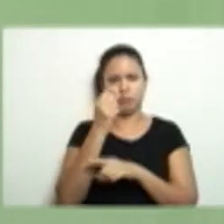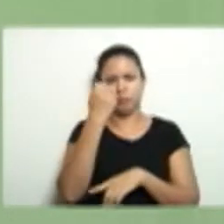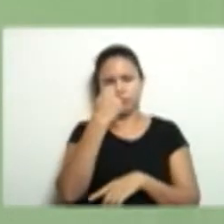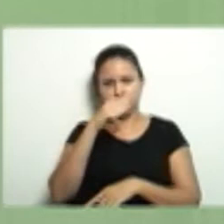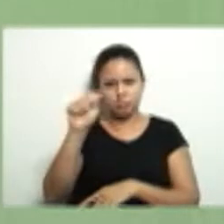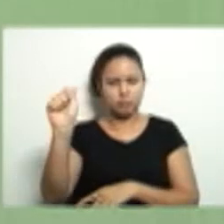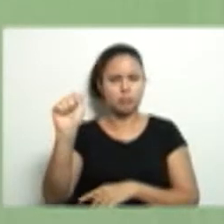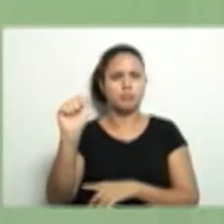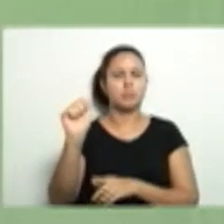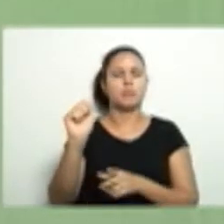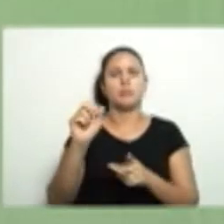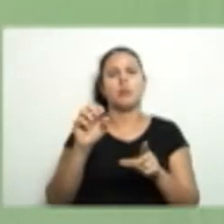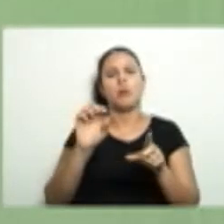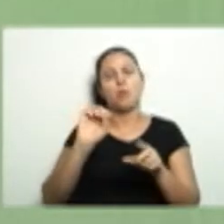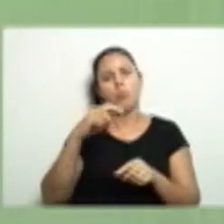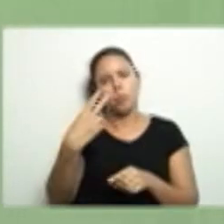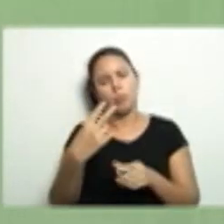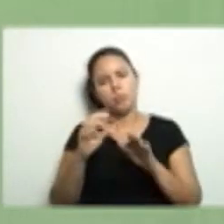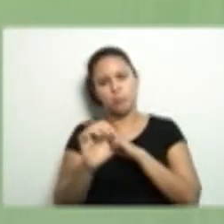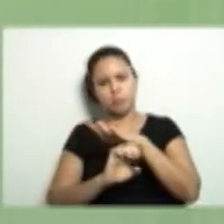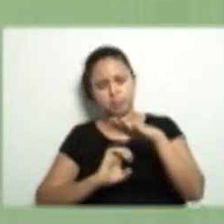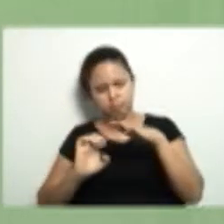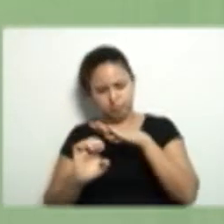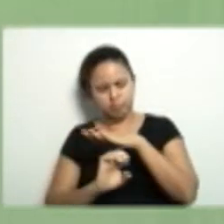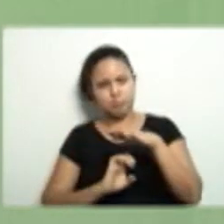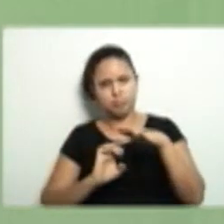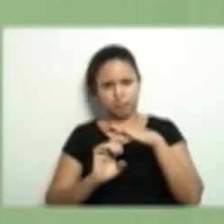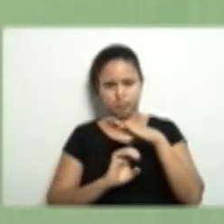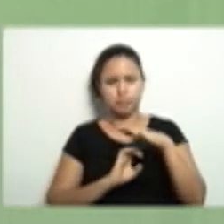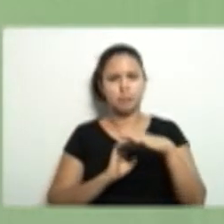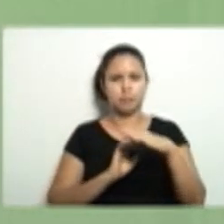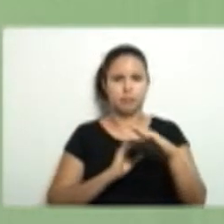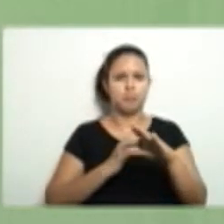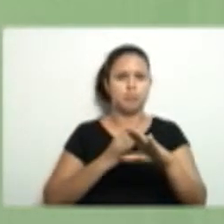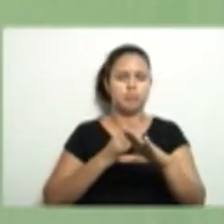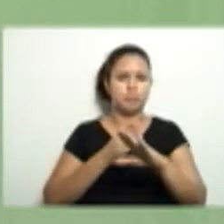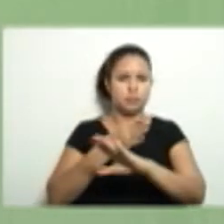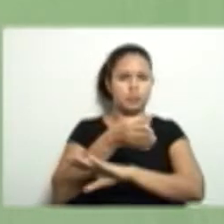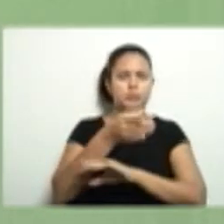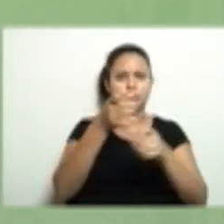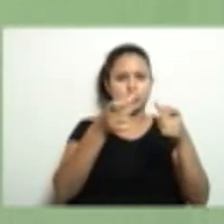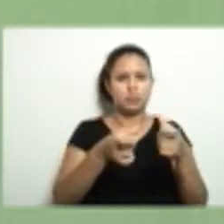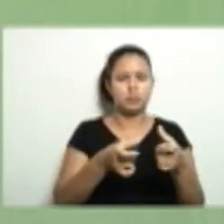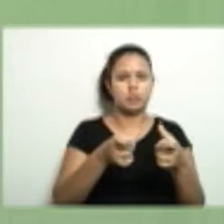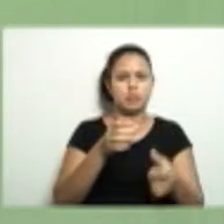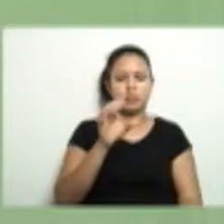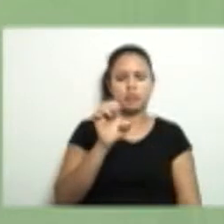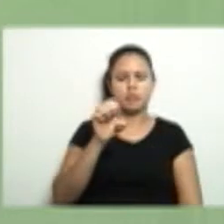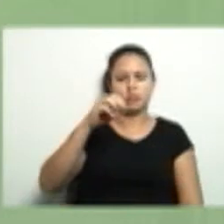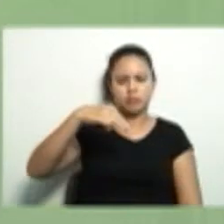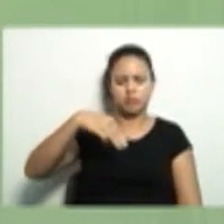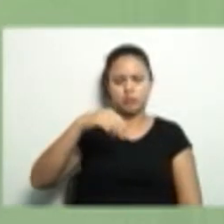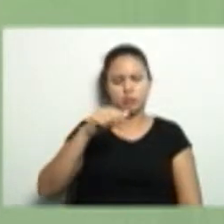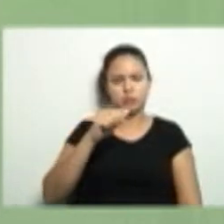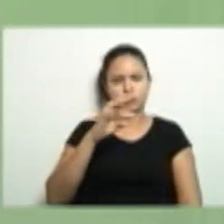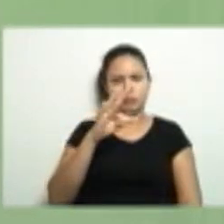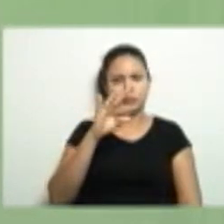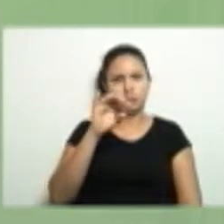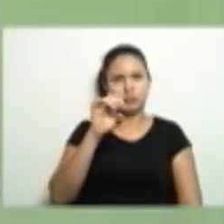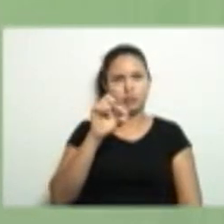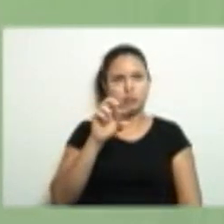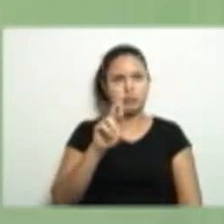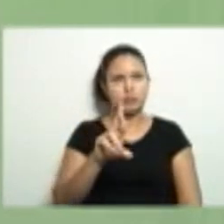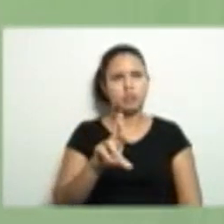assistência técnica e extensão rural, a EMATER, para a obtenção da declaração de aptidão